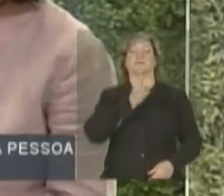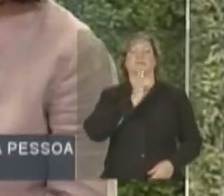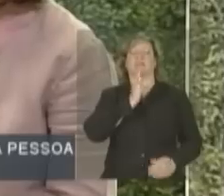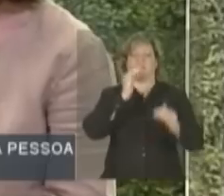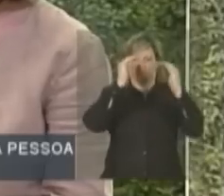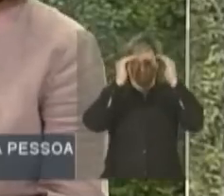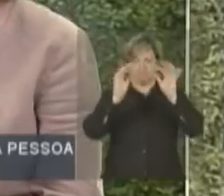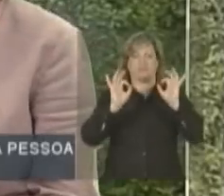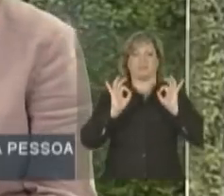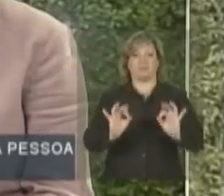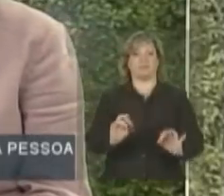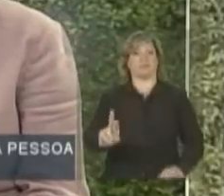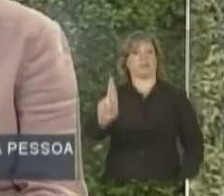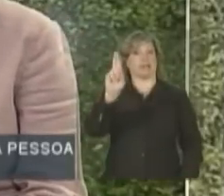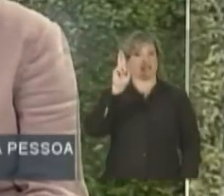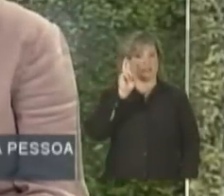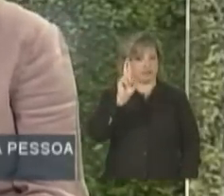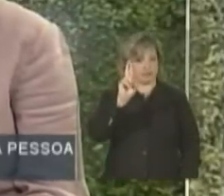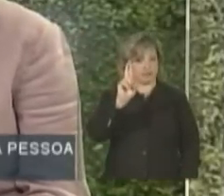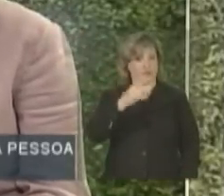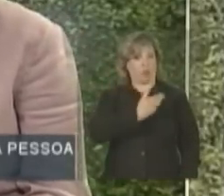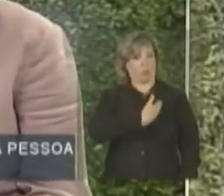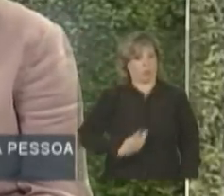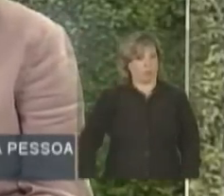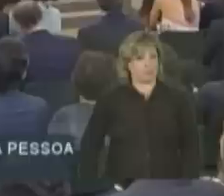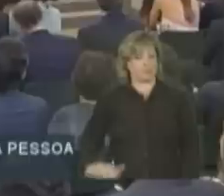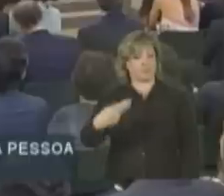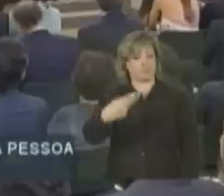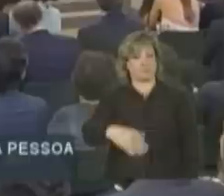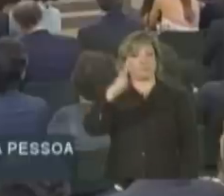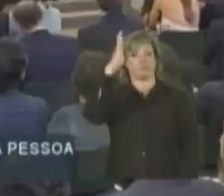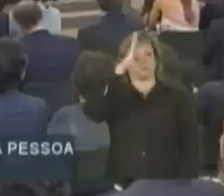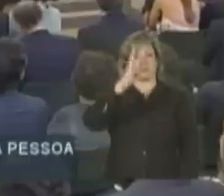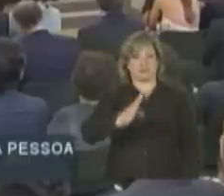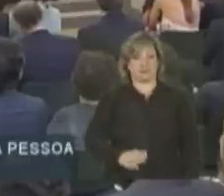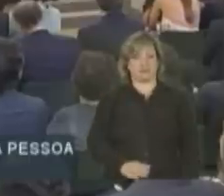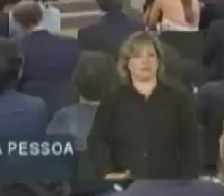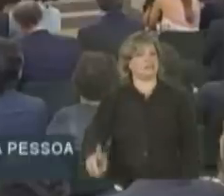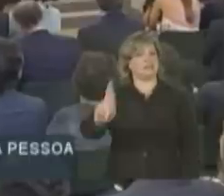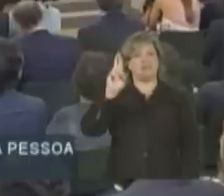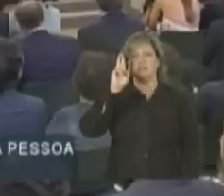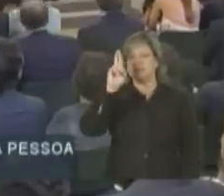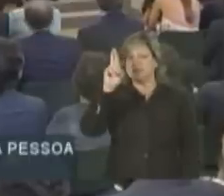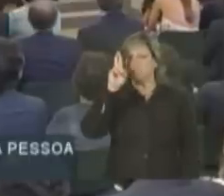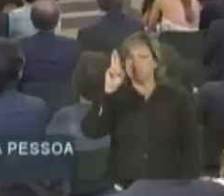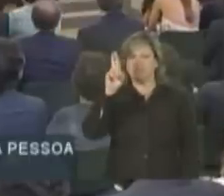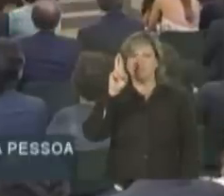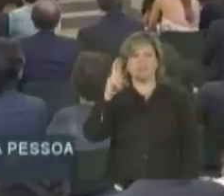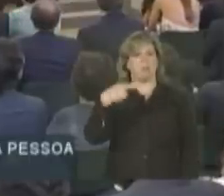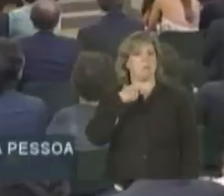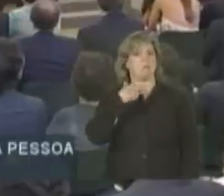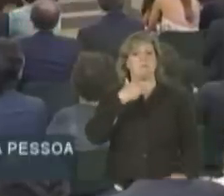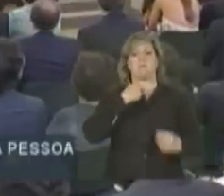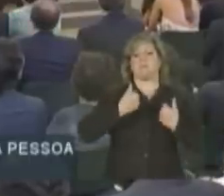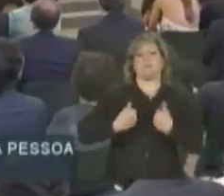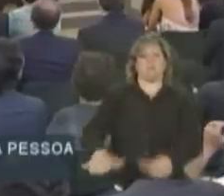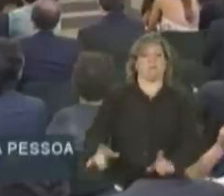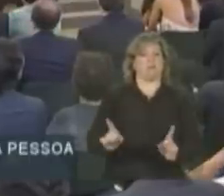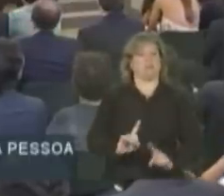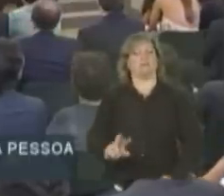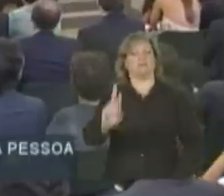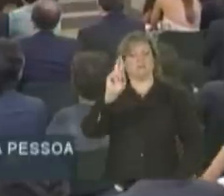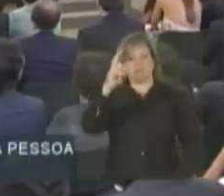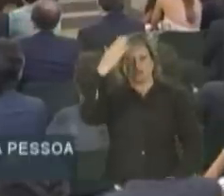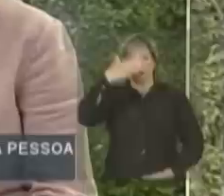reconhecimento da responsabilidade do Estado brasileiro, uma responsabilidade irrenunciável diante de todos os